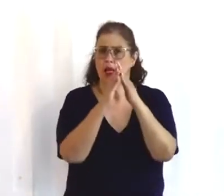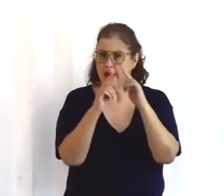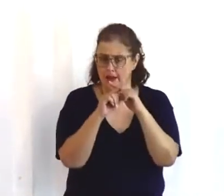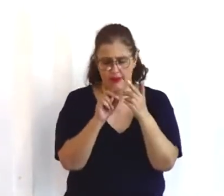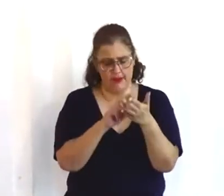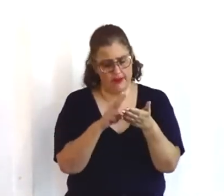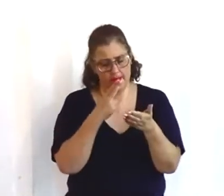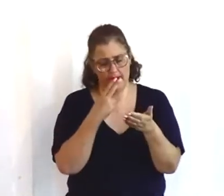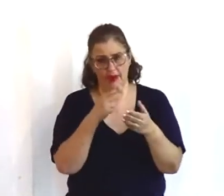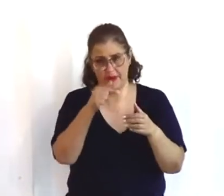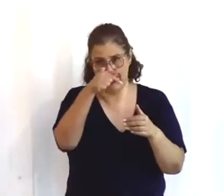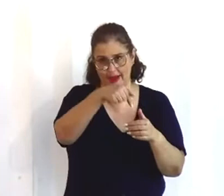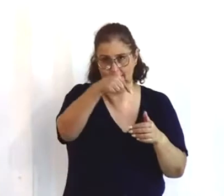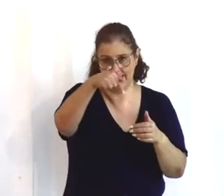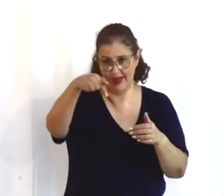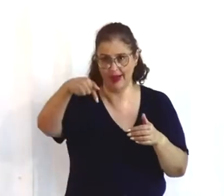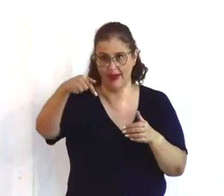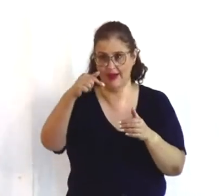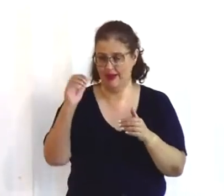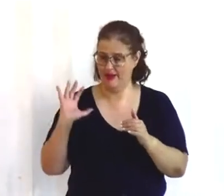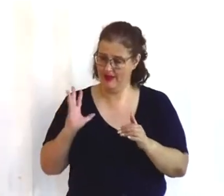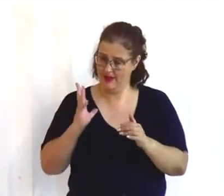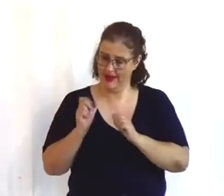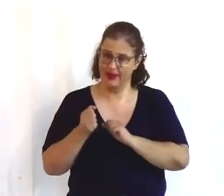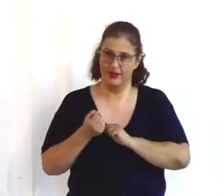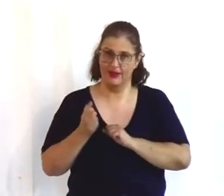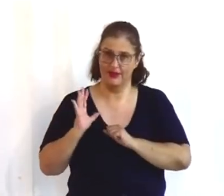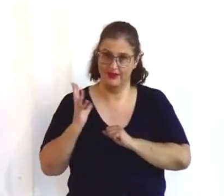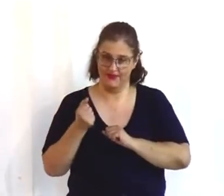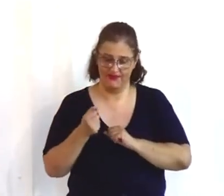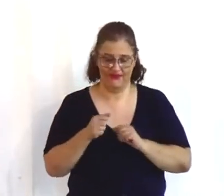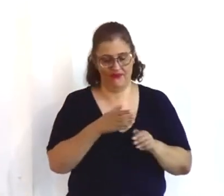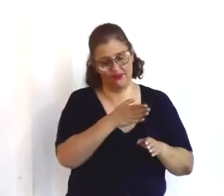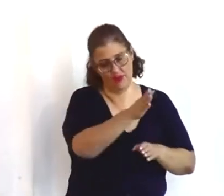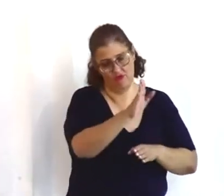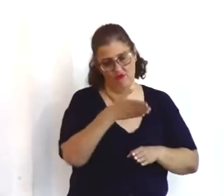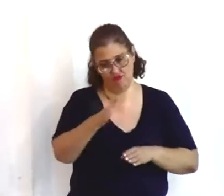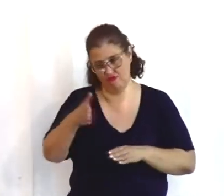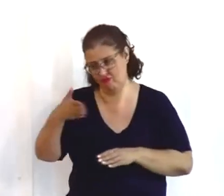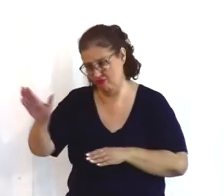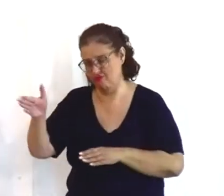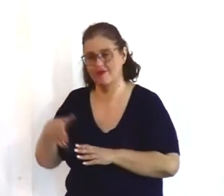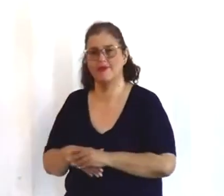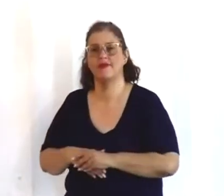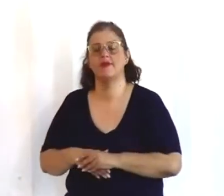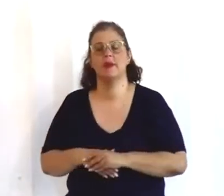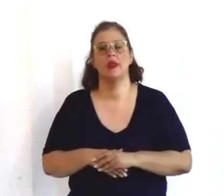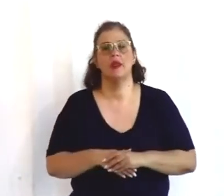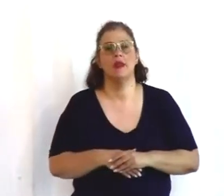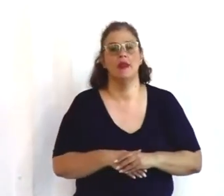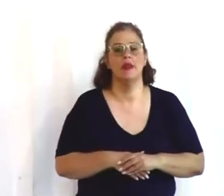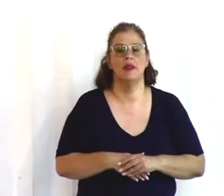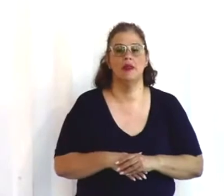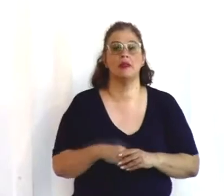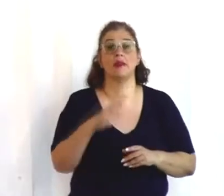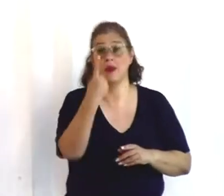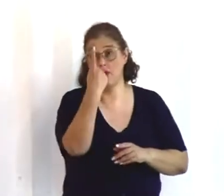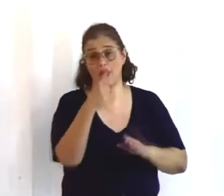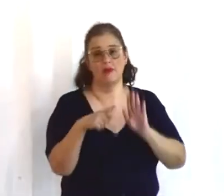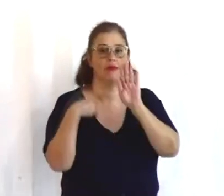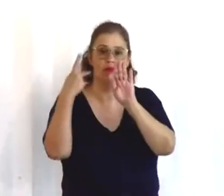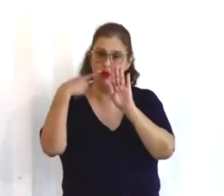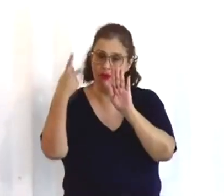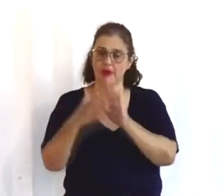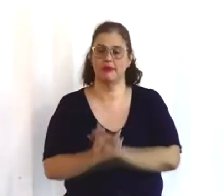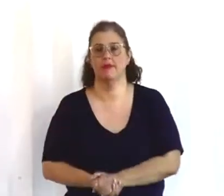foi enviada a uma das 7 igrejas, e nós temos aqui então o capítulo 2 e 3 registrando para nós, há uma promessa.